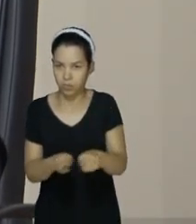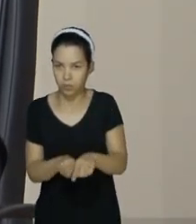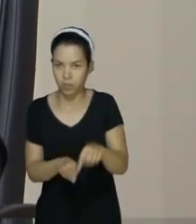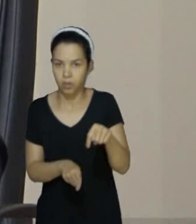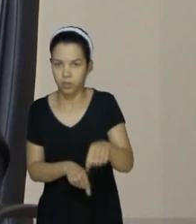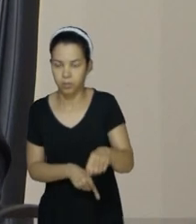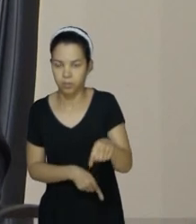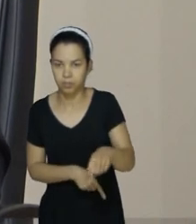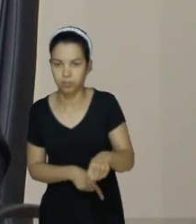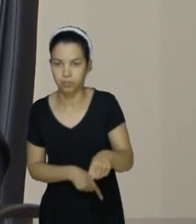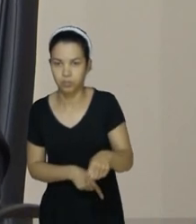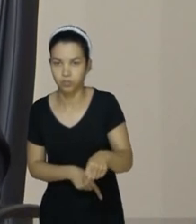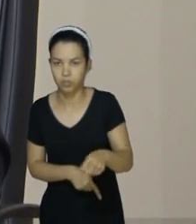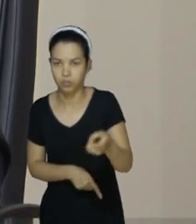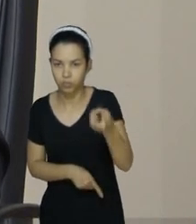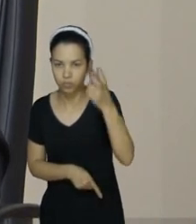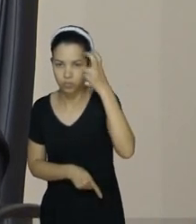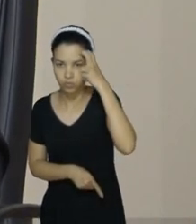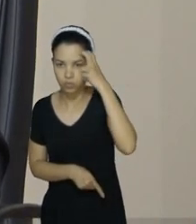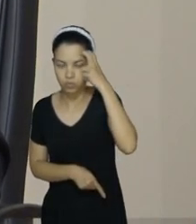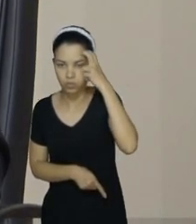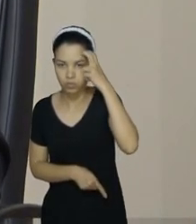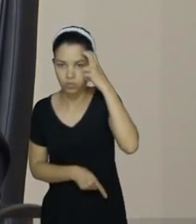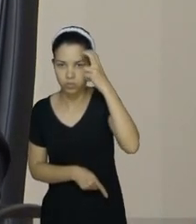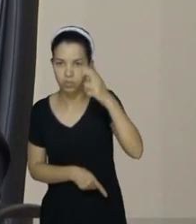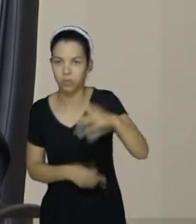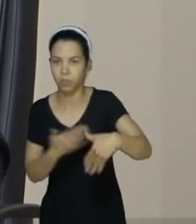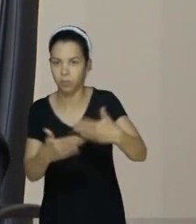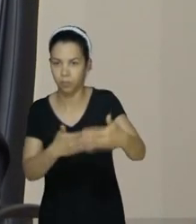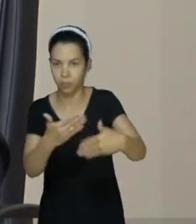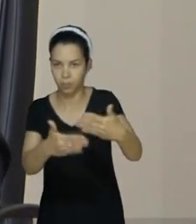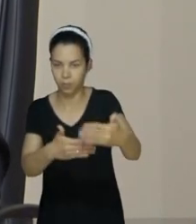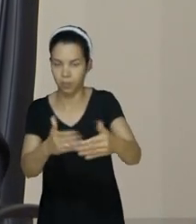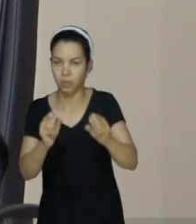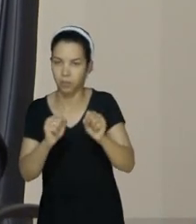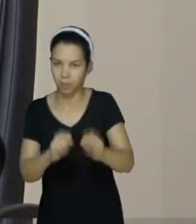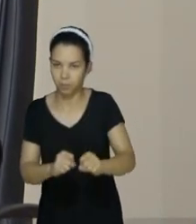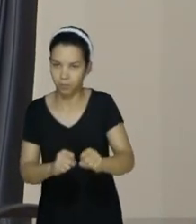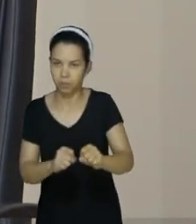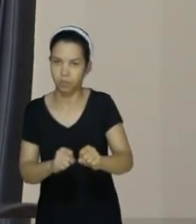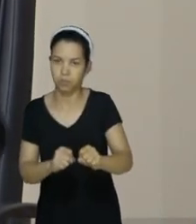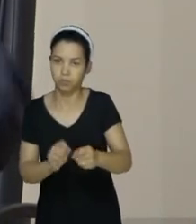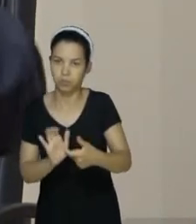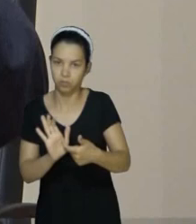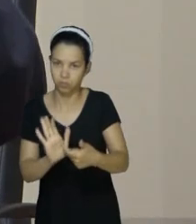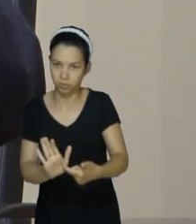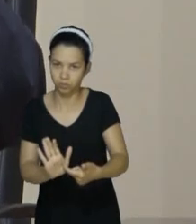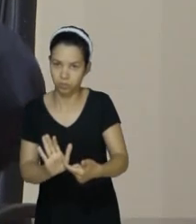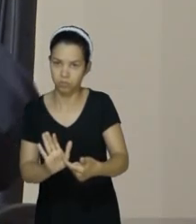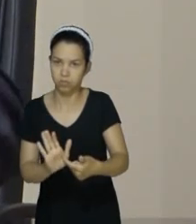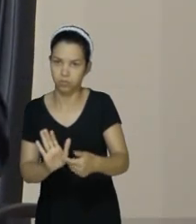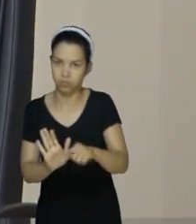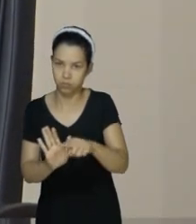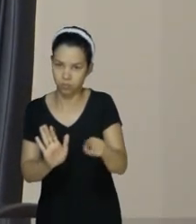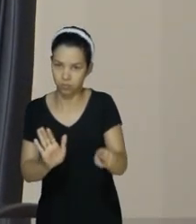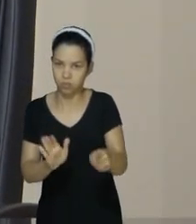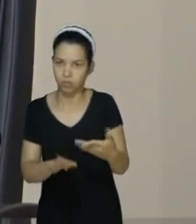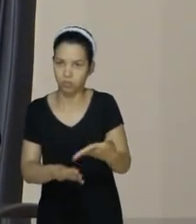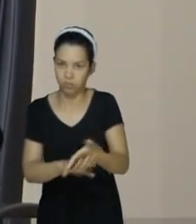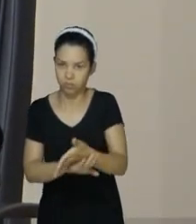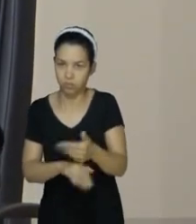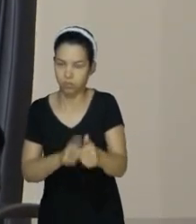um conhecimento e que lá adiante podem ser apresentados para que vocês entrem no